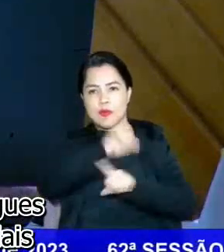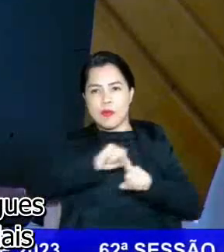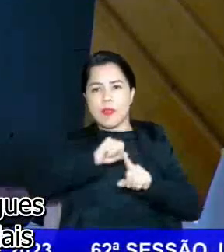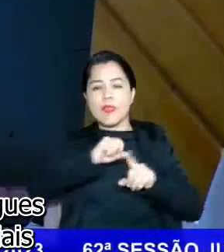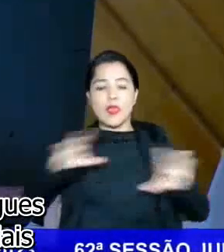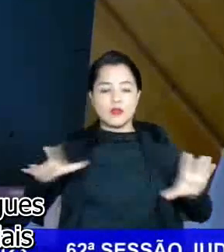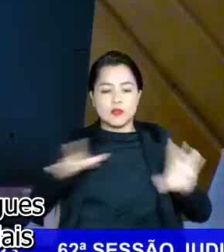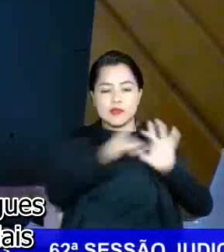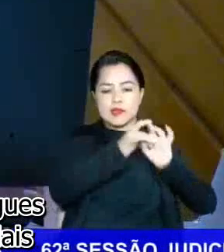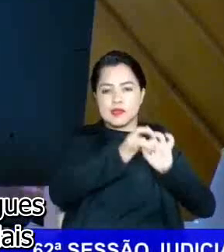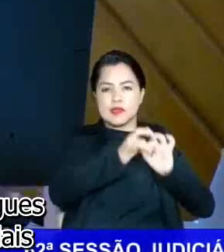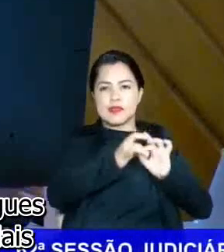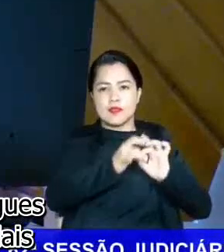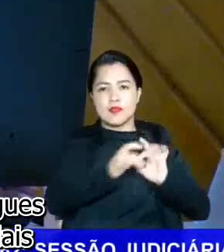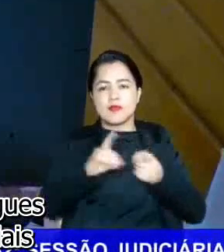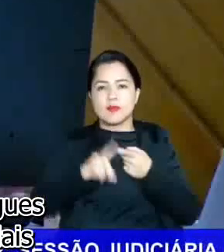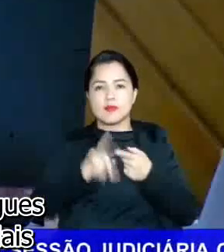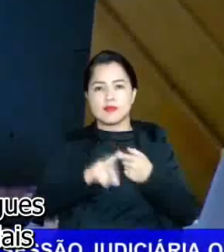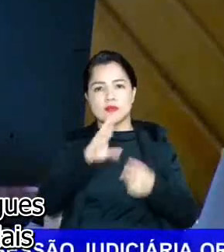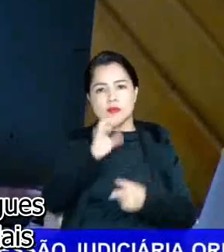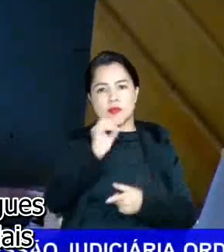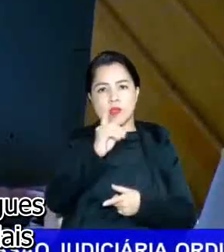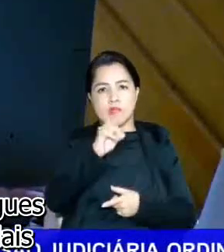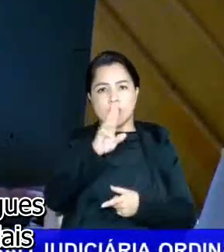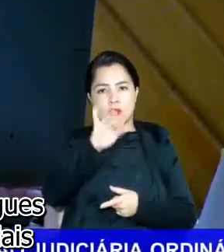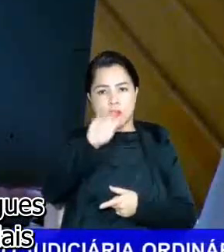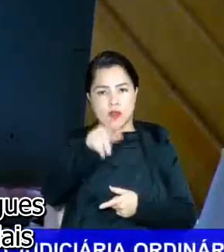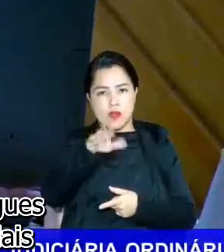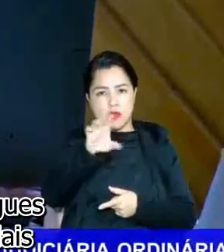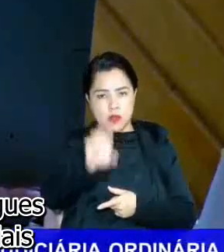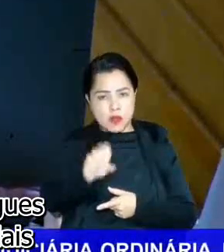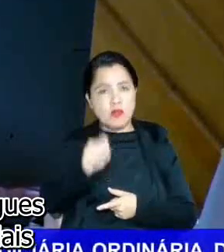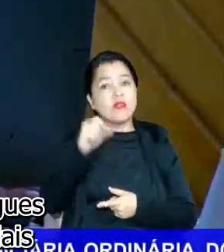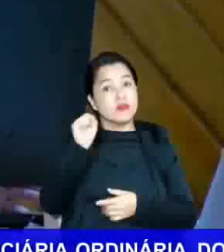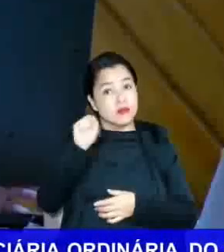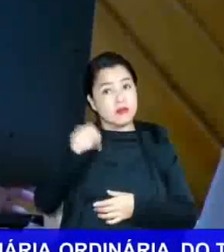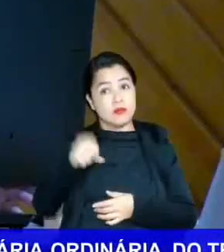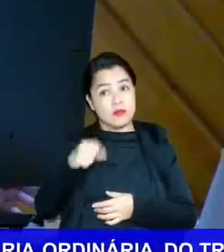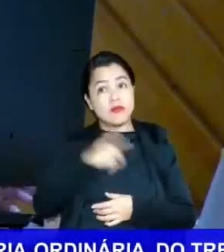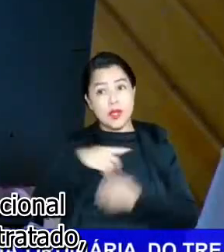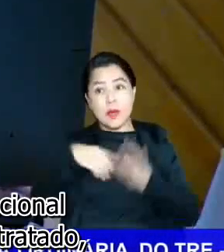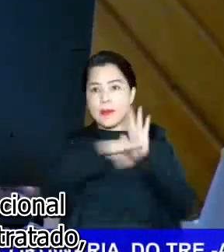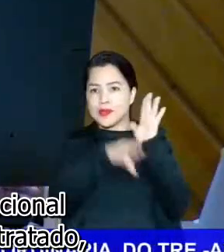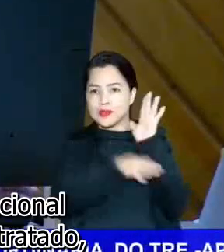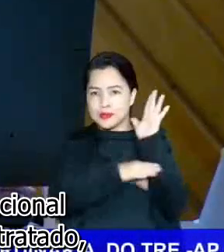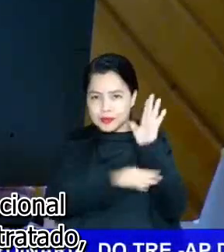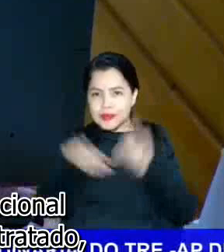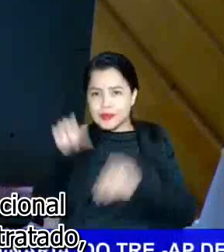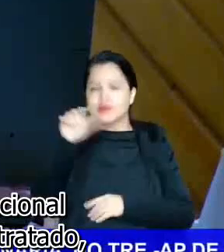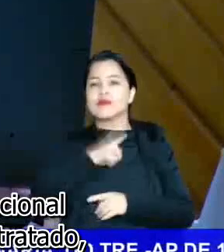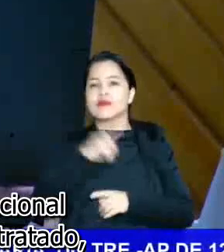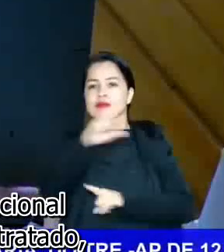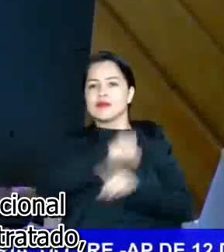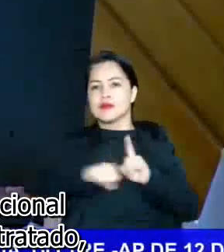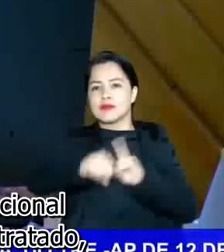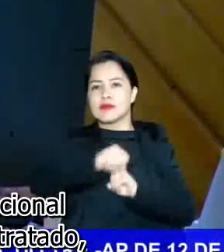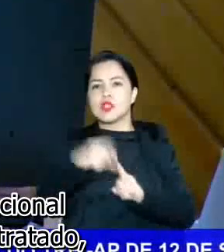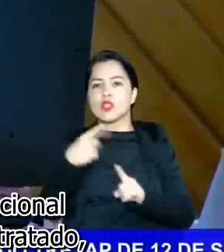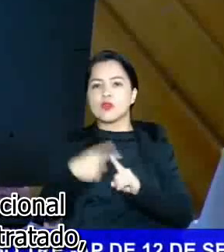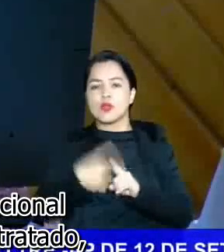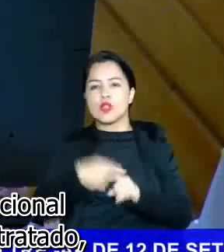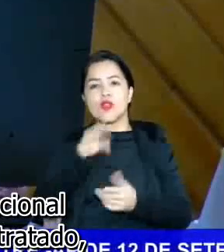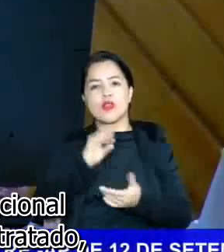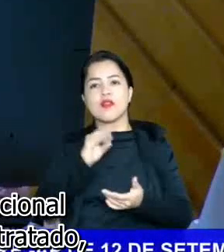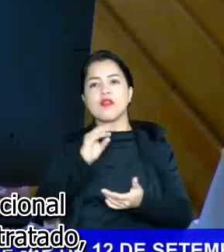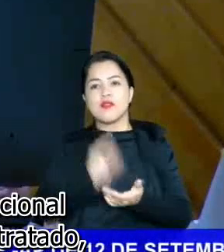ou administradores da Idris S. Rodrigues estão inscritos realmente em programas sociais, o que pode indicar ausência de